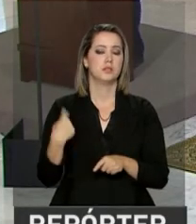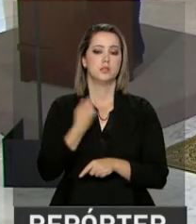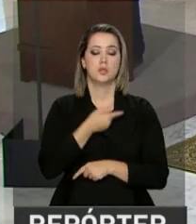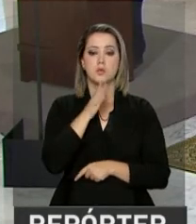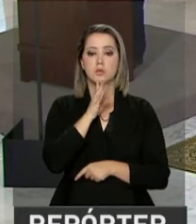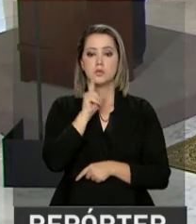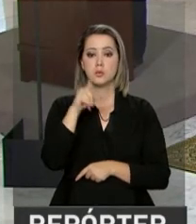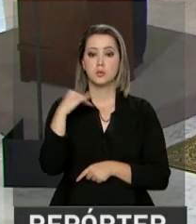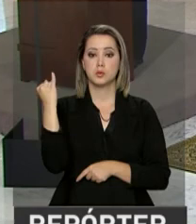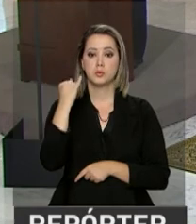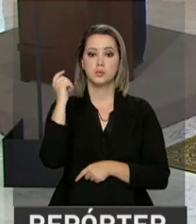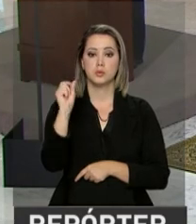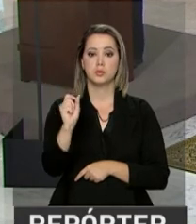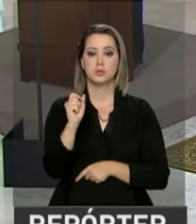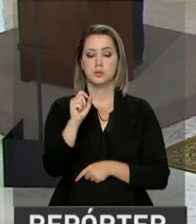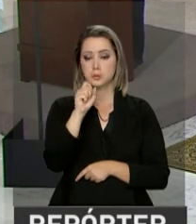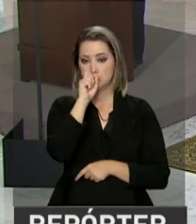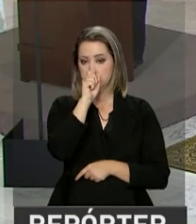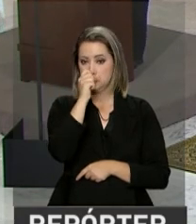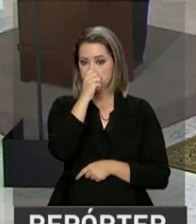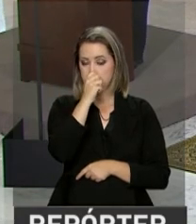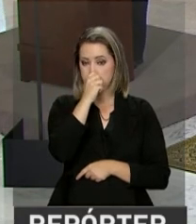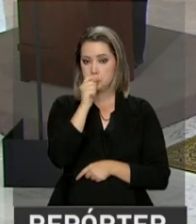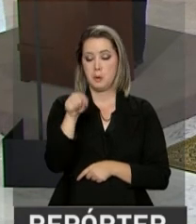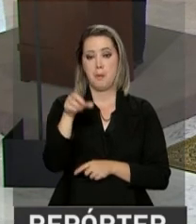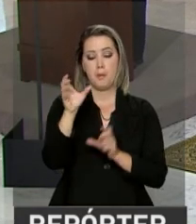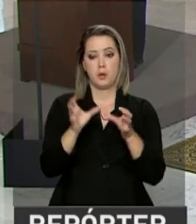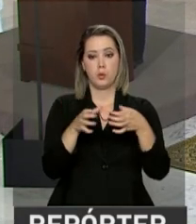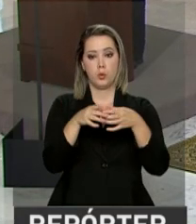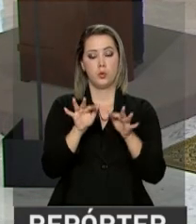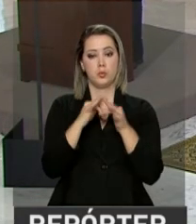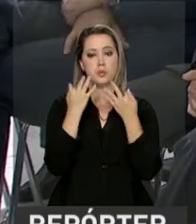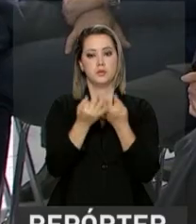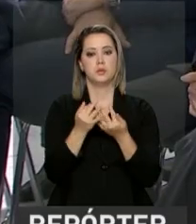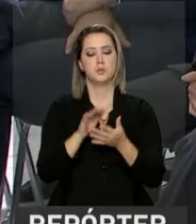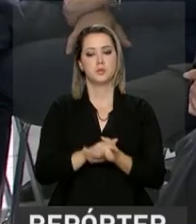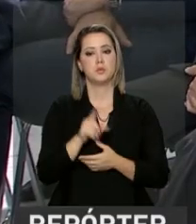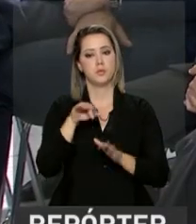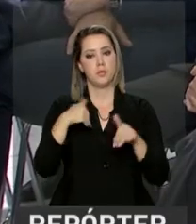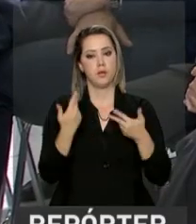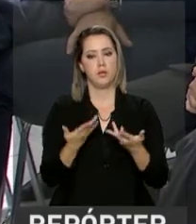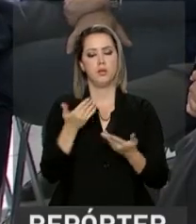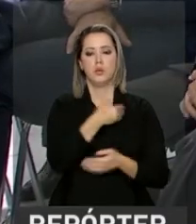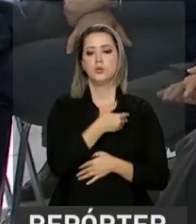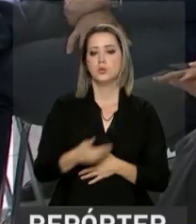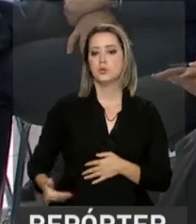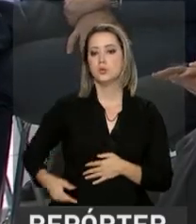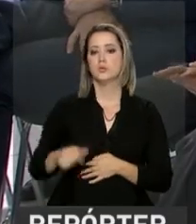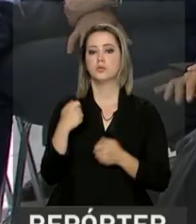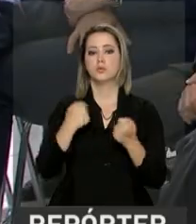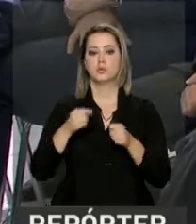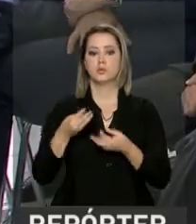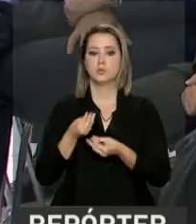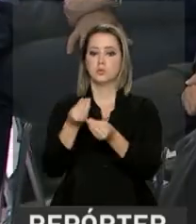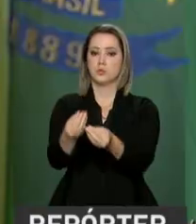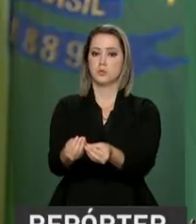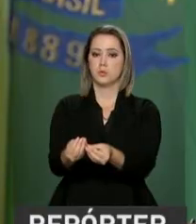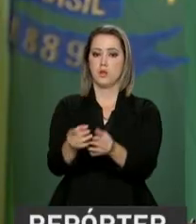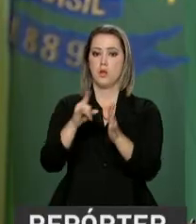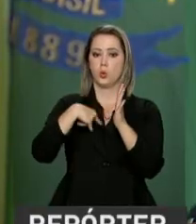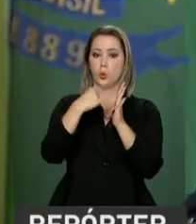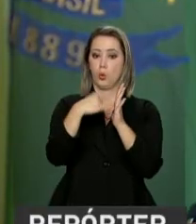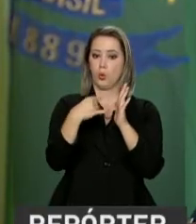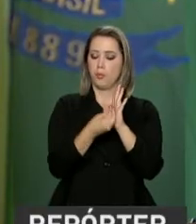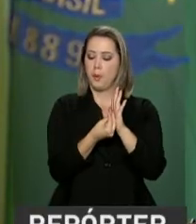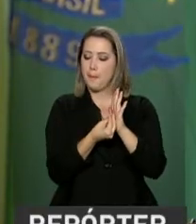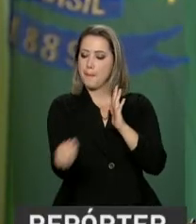é fundamental para o agricultor familiar. É por isso que o governo tem garantido a propriedade da